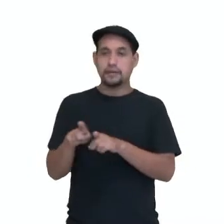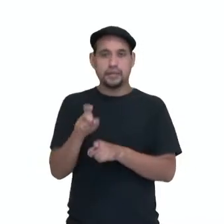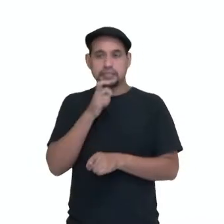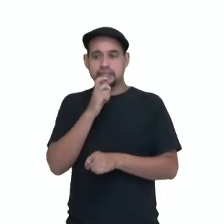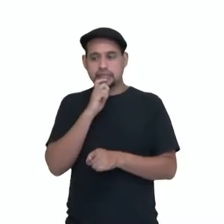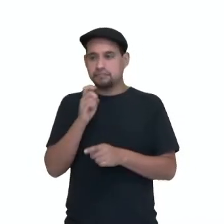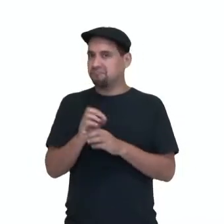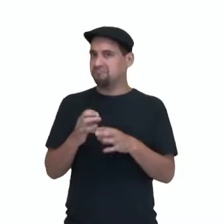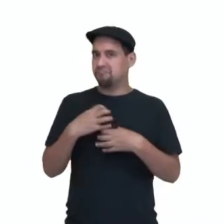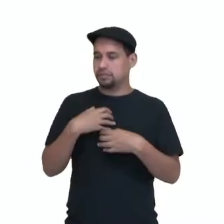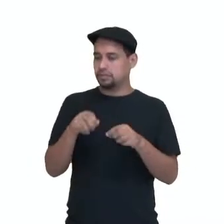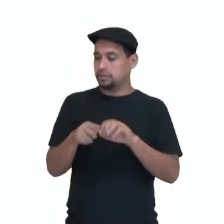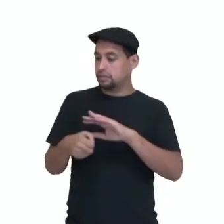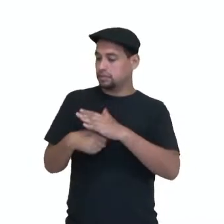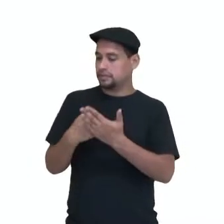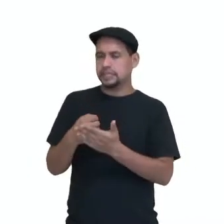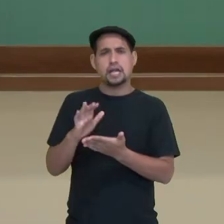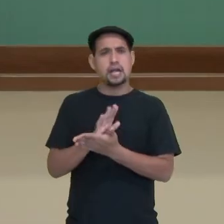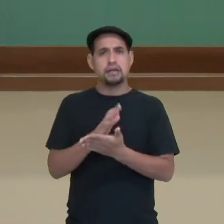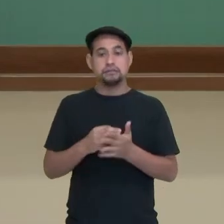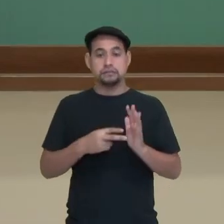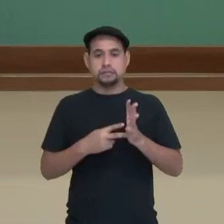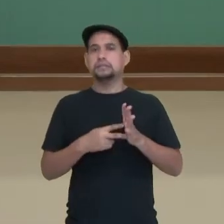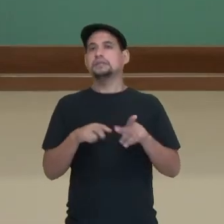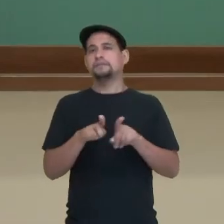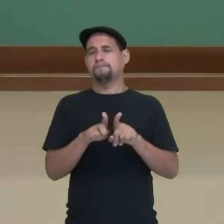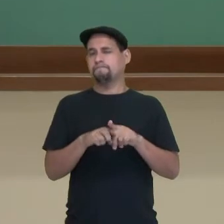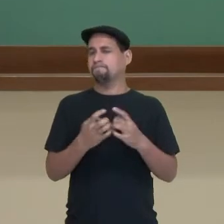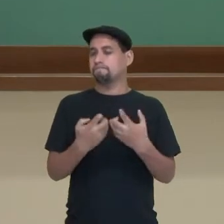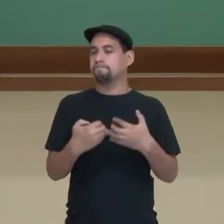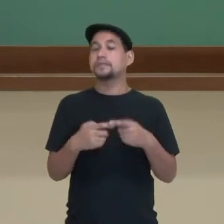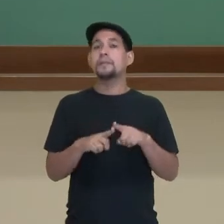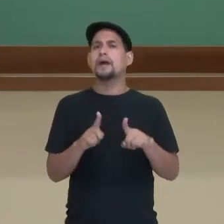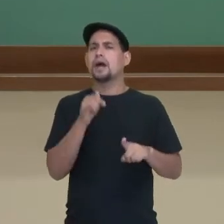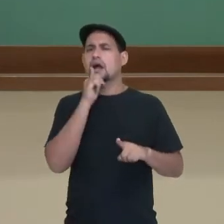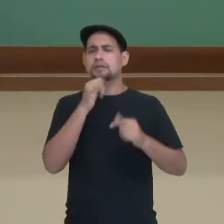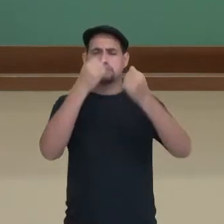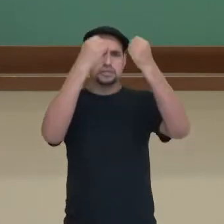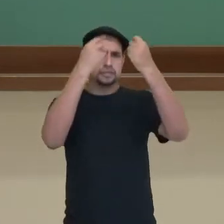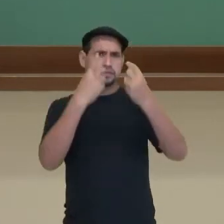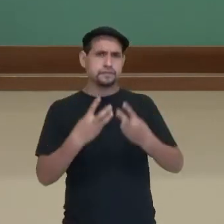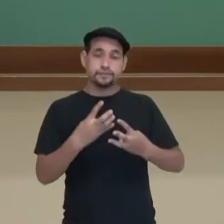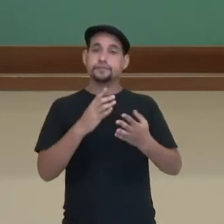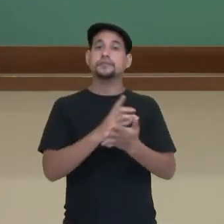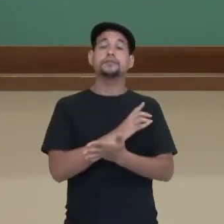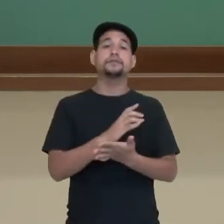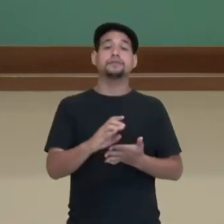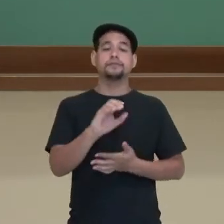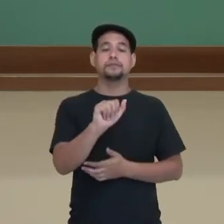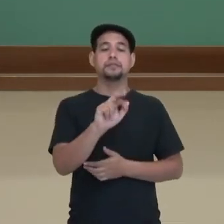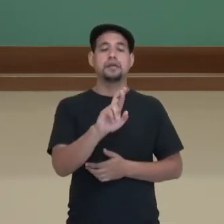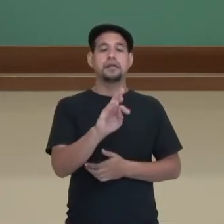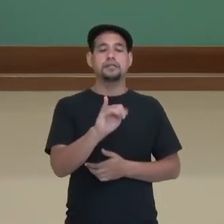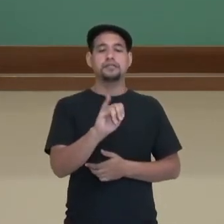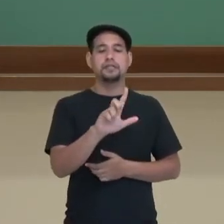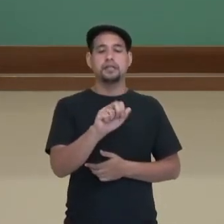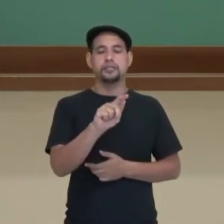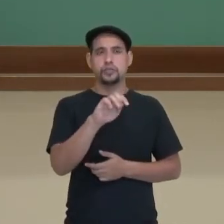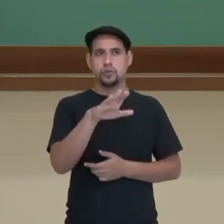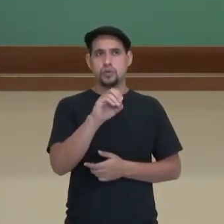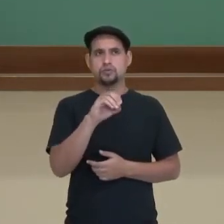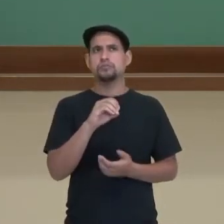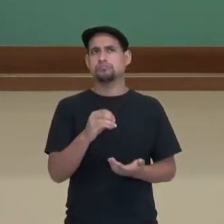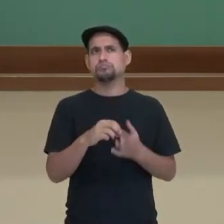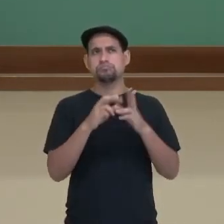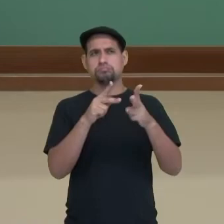e também proteção contra choques mecânicos. Agora, nós vamos falar sobre o tecido cartilaginoso, tecido conjuntivo